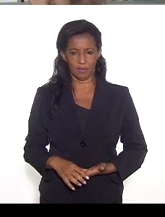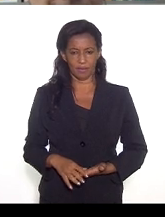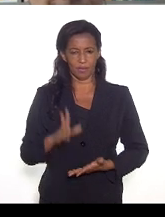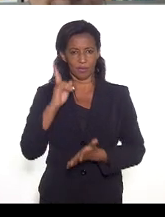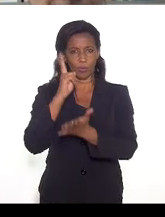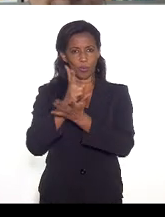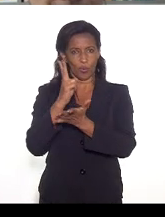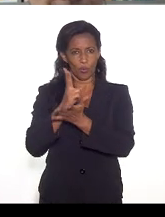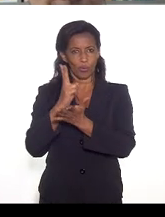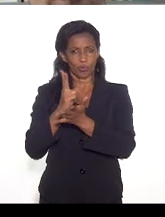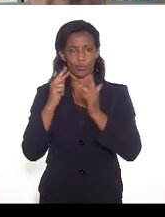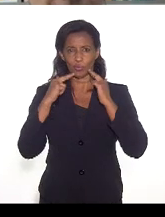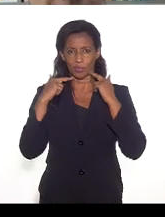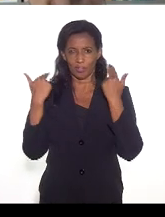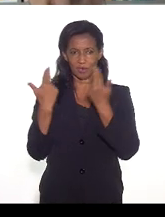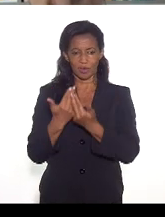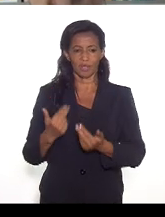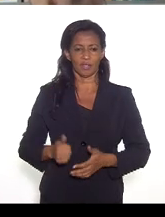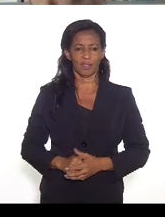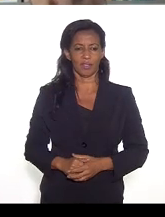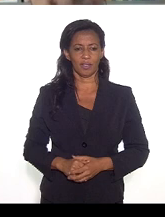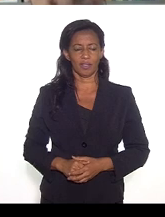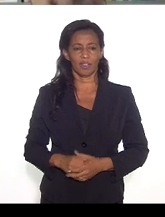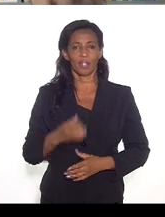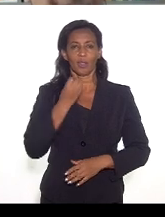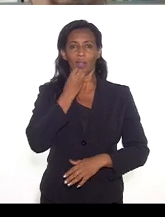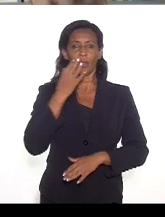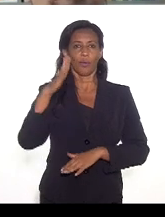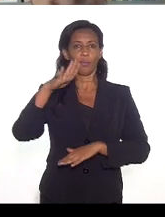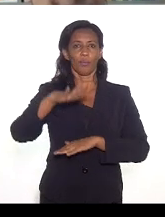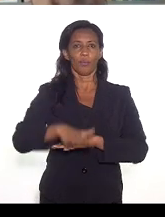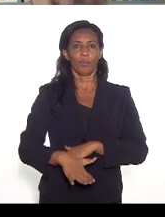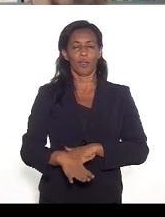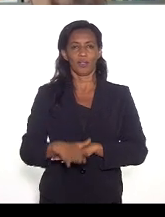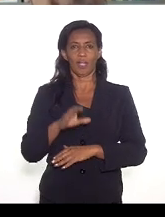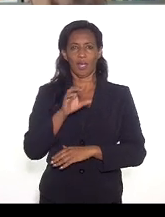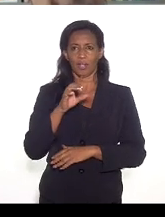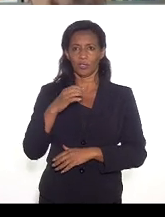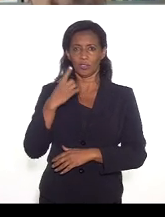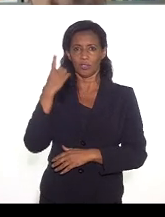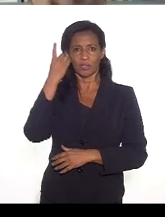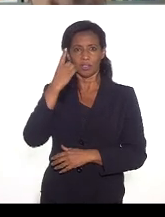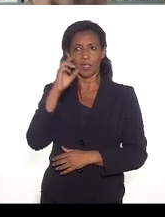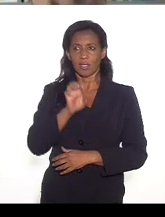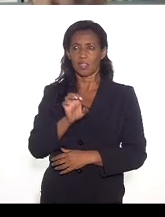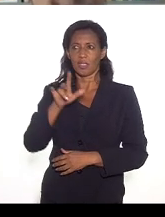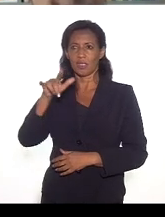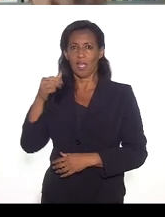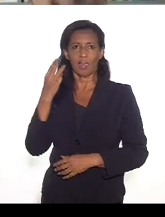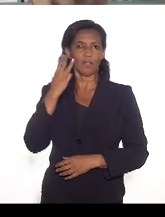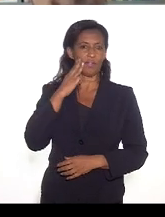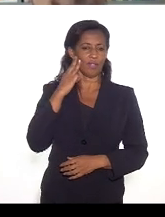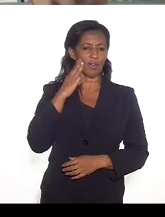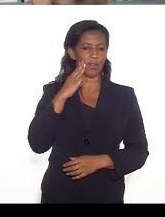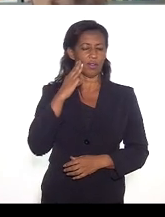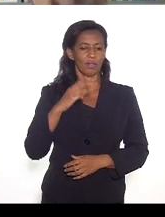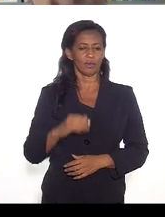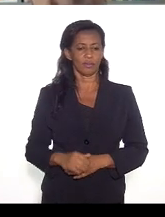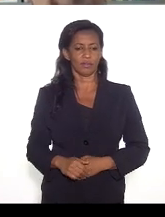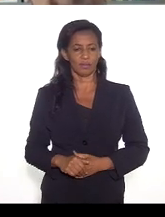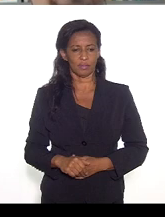continuando. Afirmativo. Boa tarde, deputada Célia Jordão, deputado Valdec, querido amigo professor